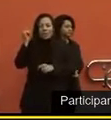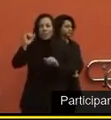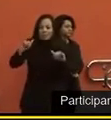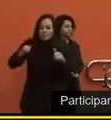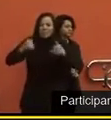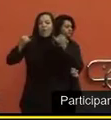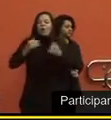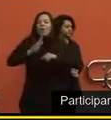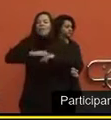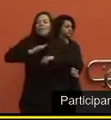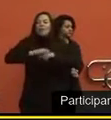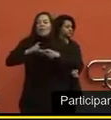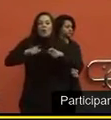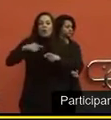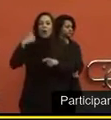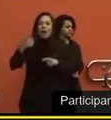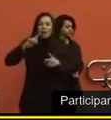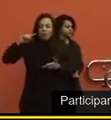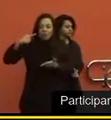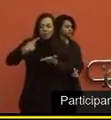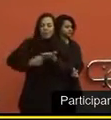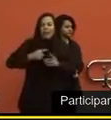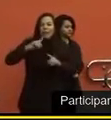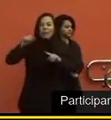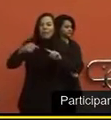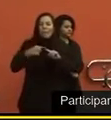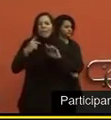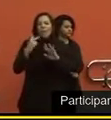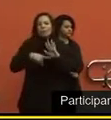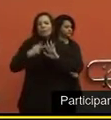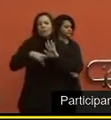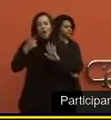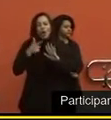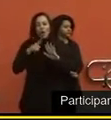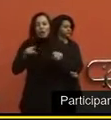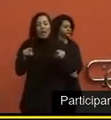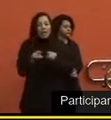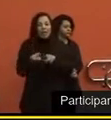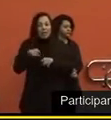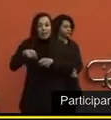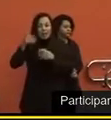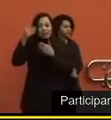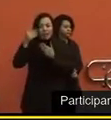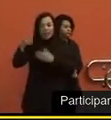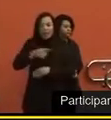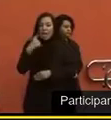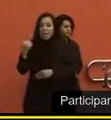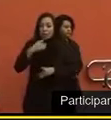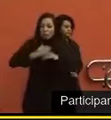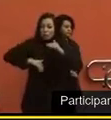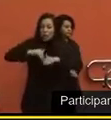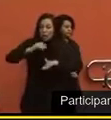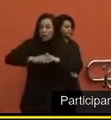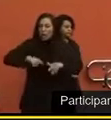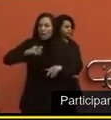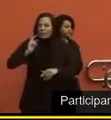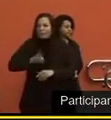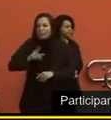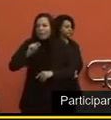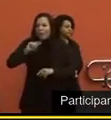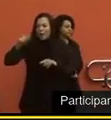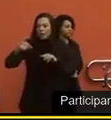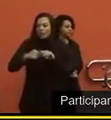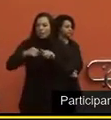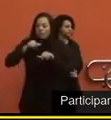que é termos podido nos dedicar a esse projeto e é reconhecendo esse privilégio que devemos, em nossas carreiras, atuar como agentes